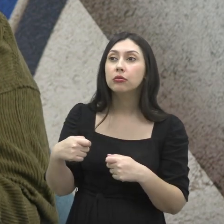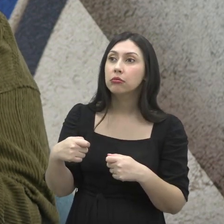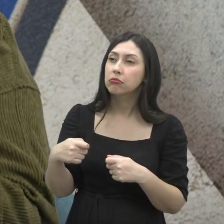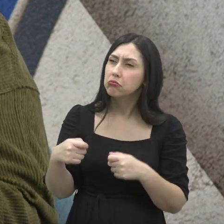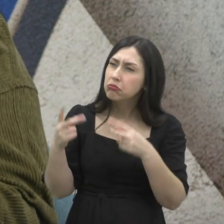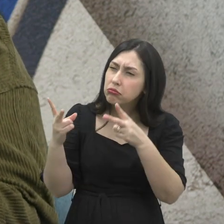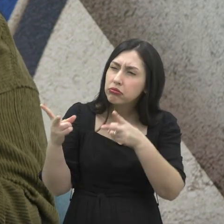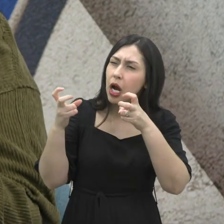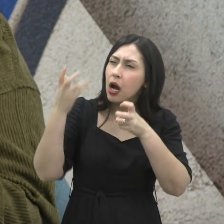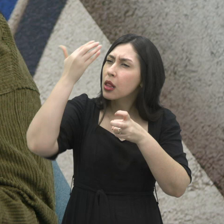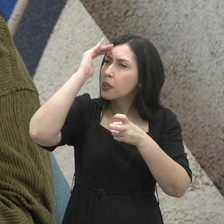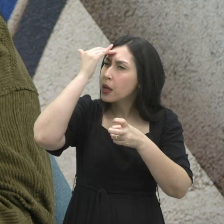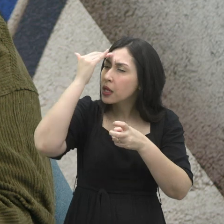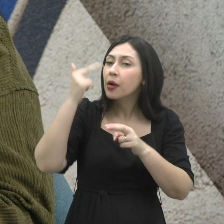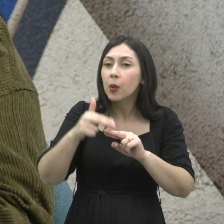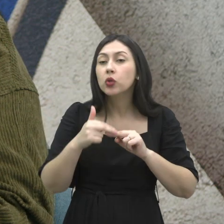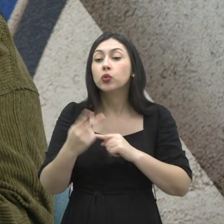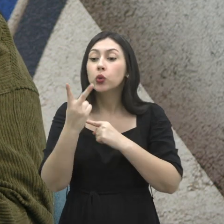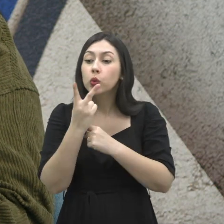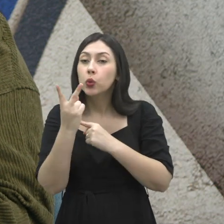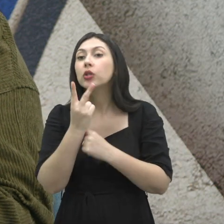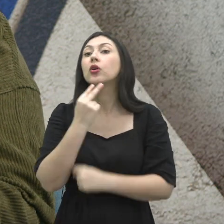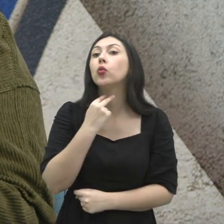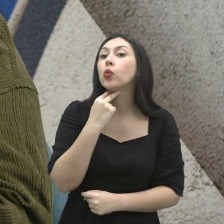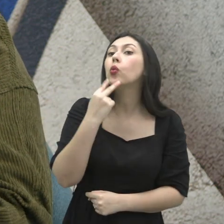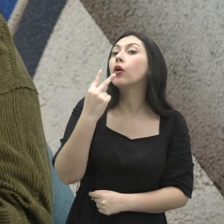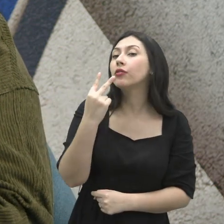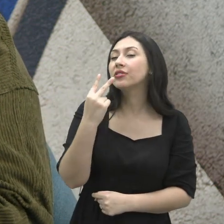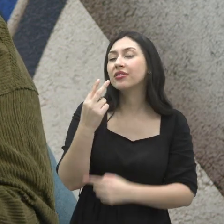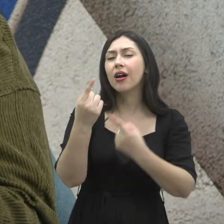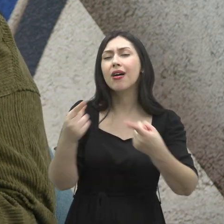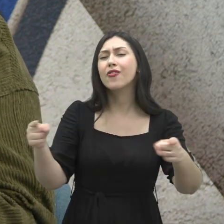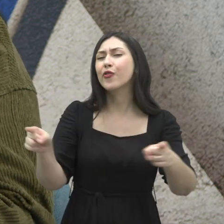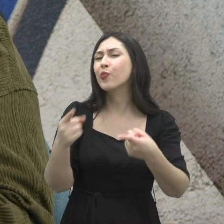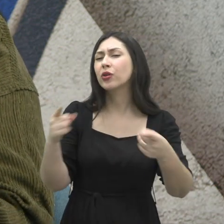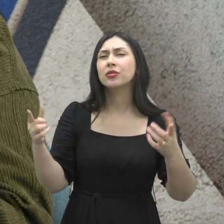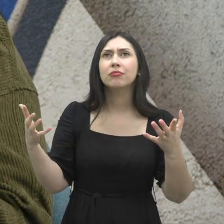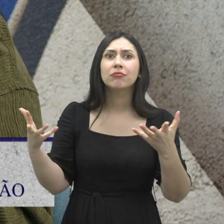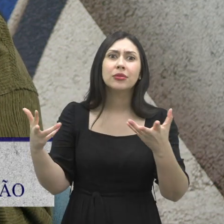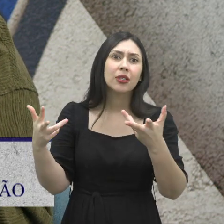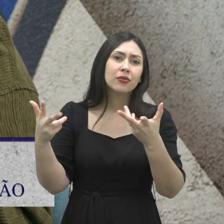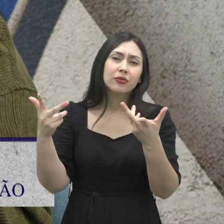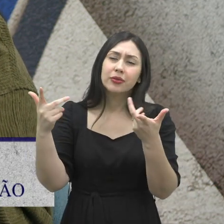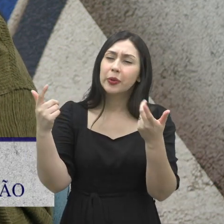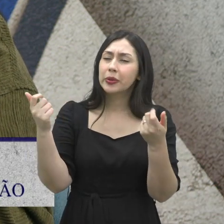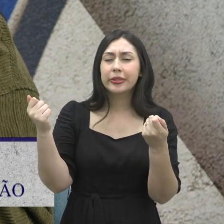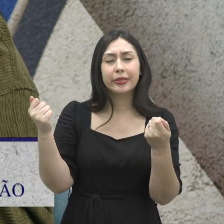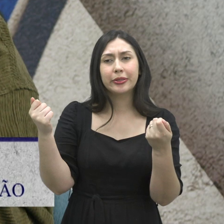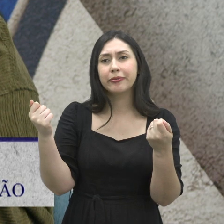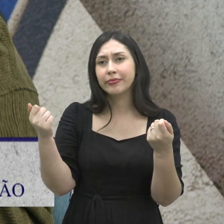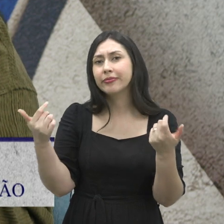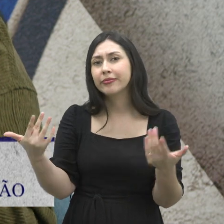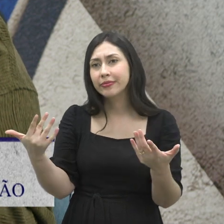então, investimento, cuidado com a voz, né? A música é incrível, eu acredito que,